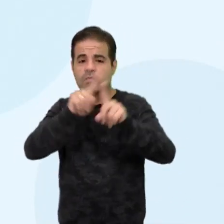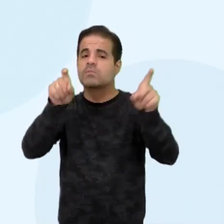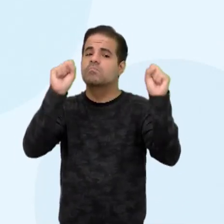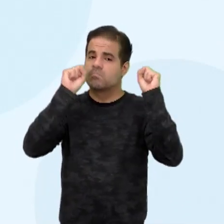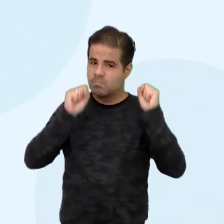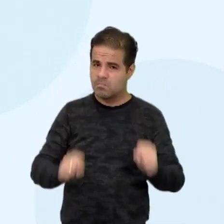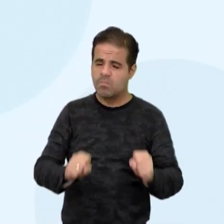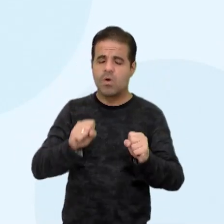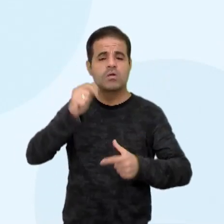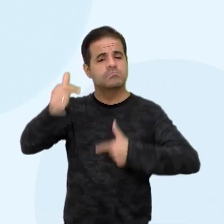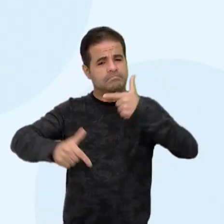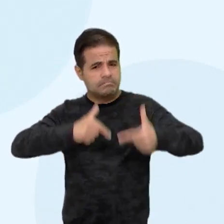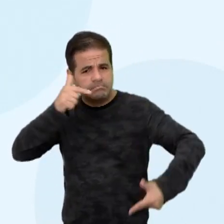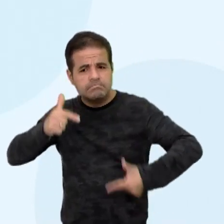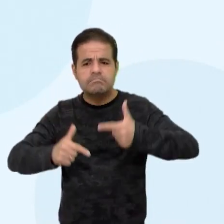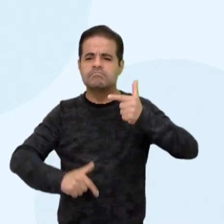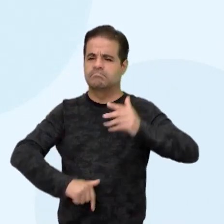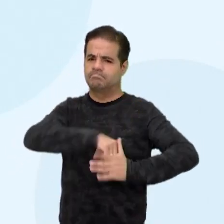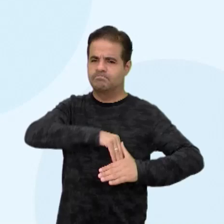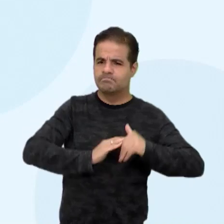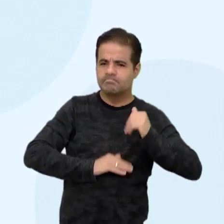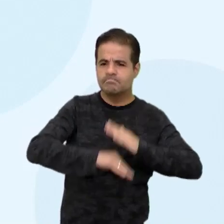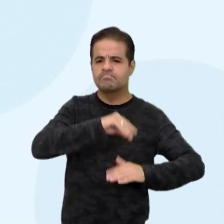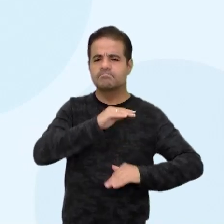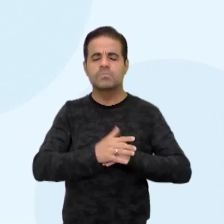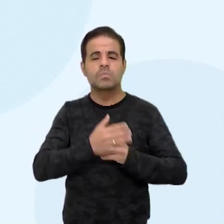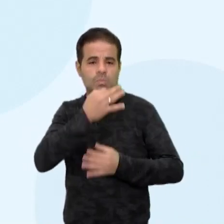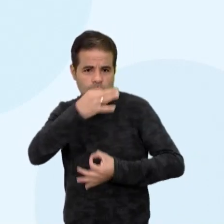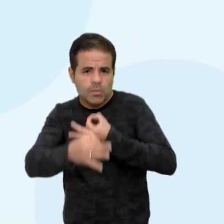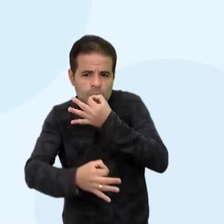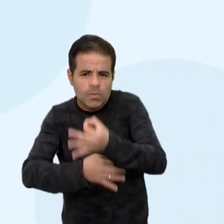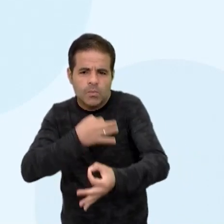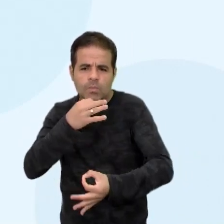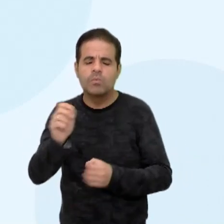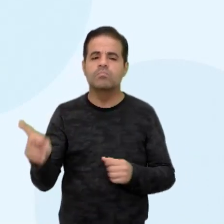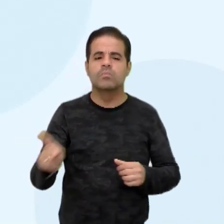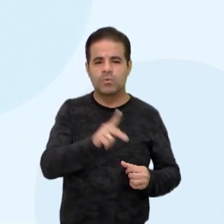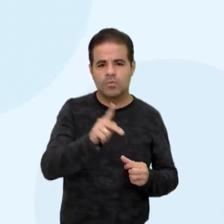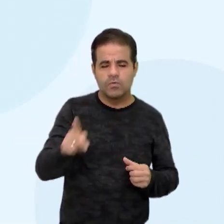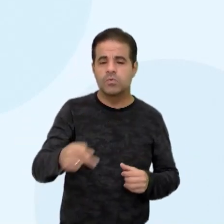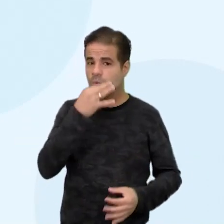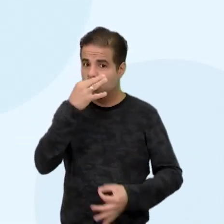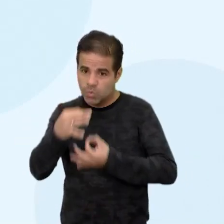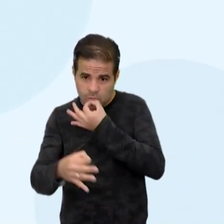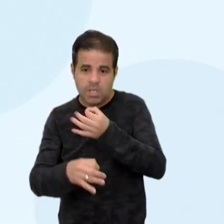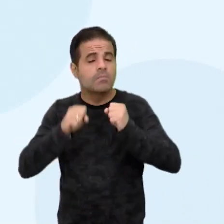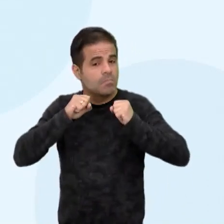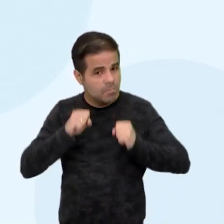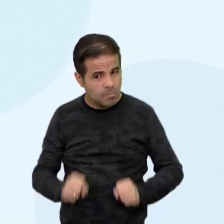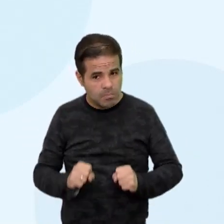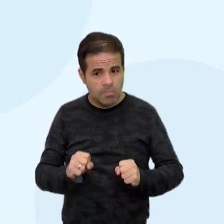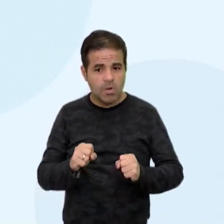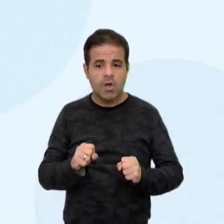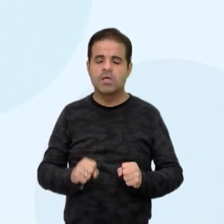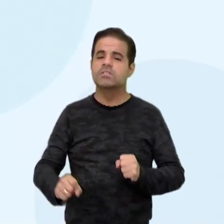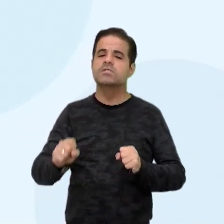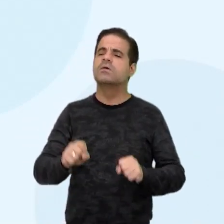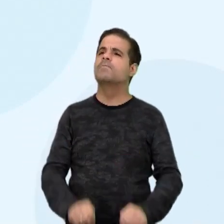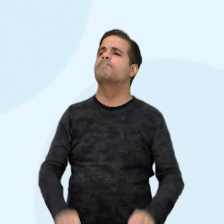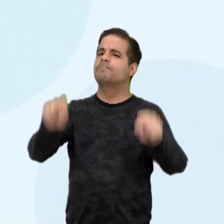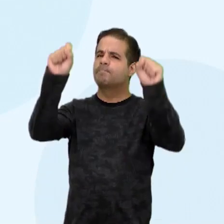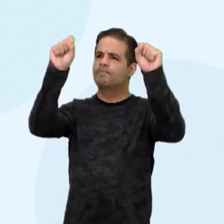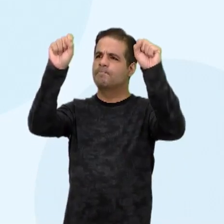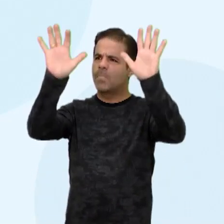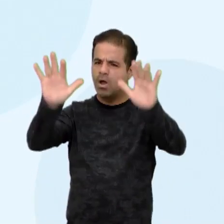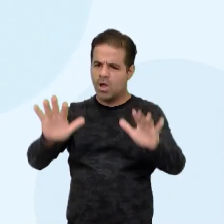pode fazer ou pode sugerir para o seu professor, enfim, que é a seguinte: escreva em uma folha